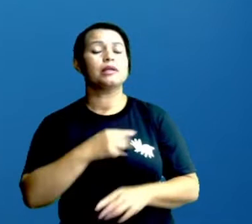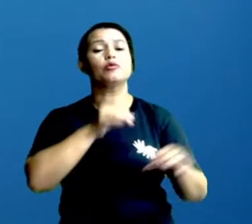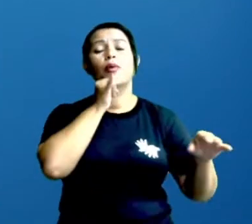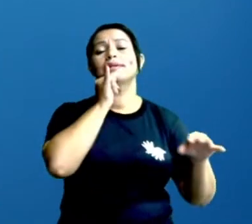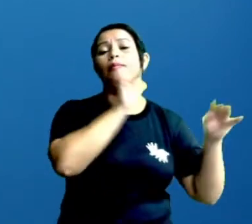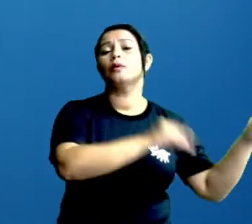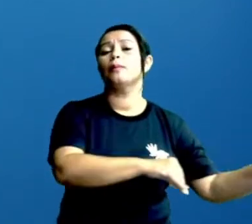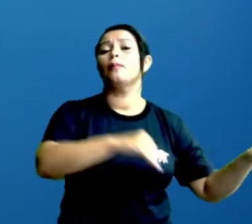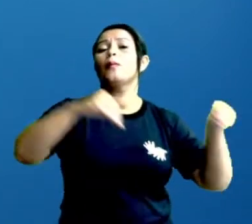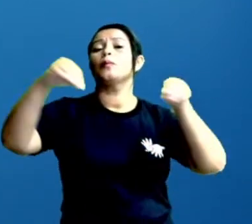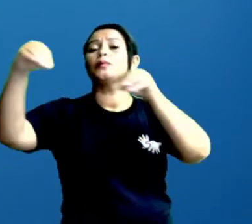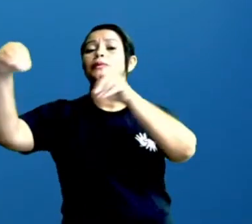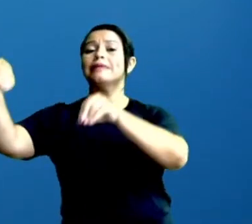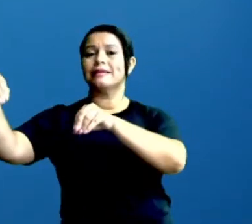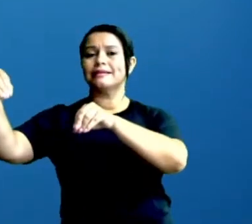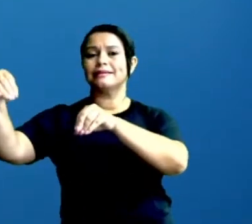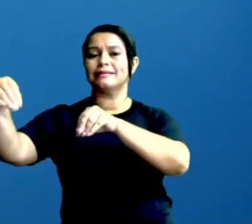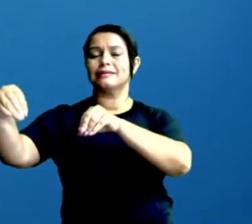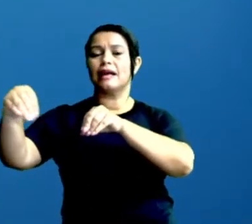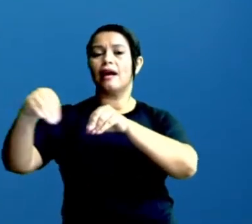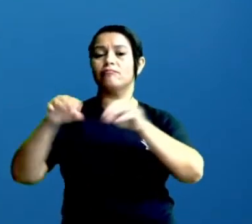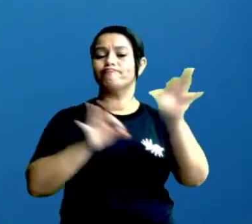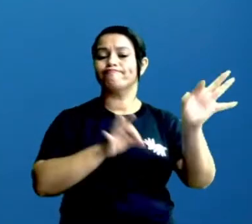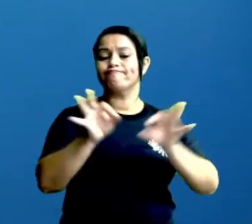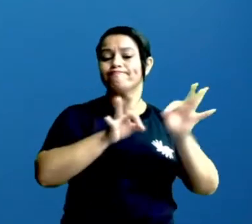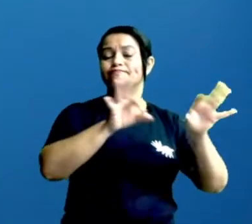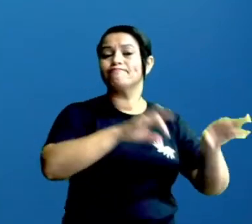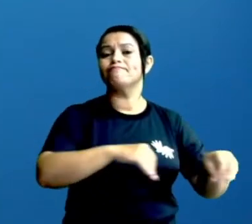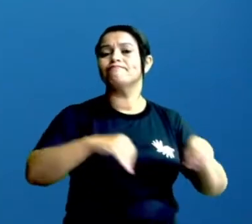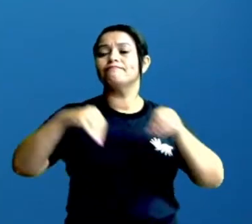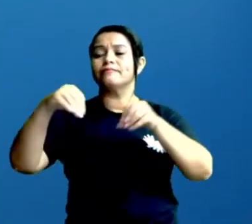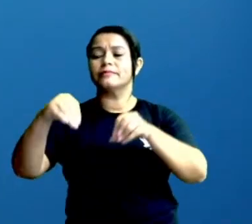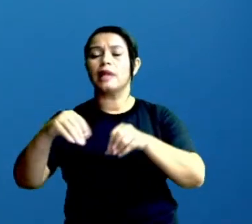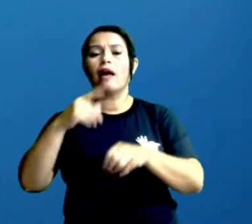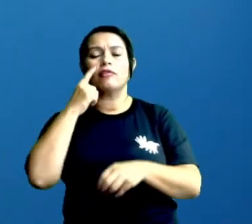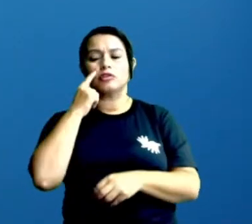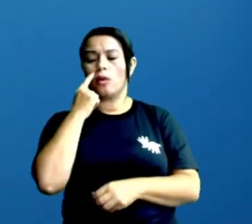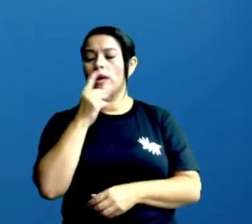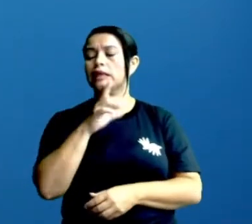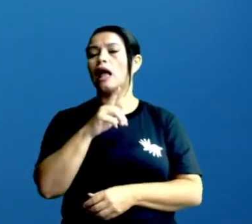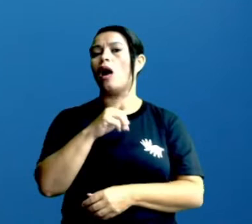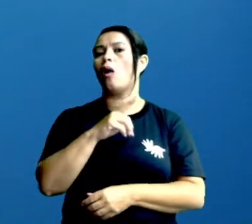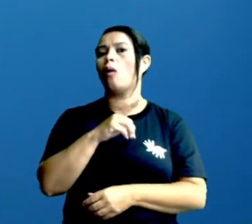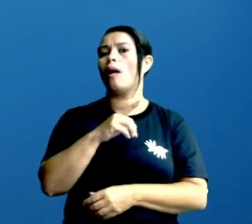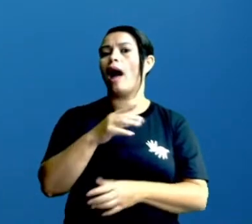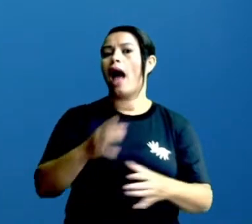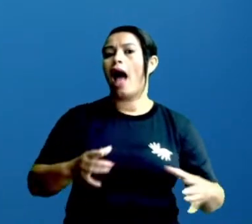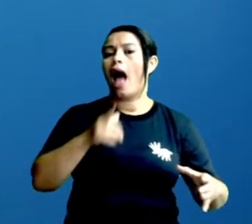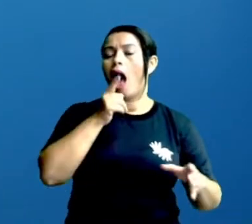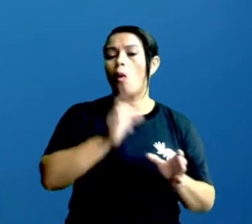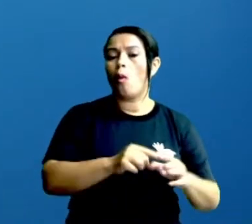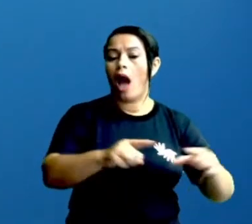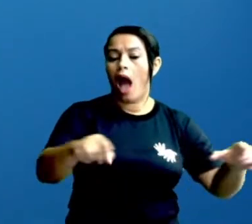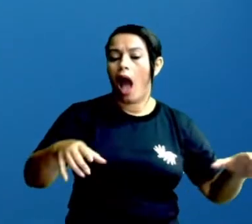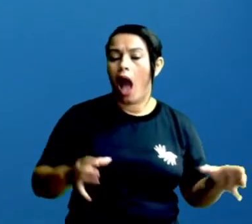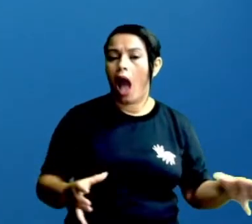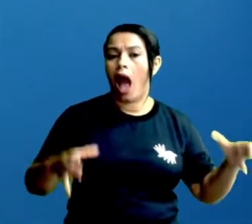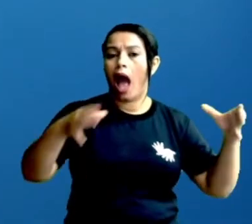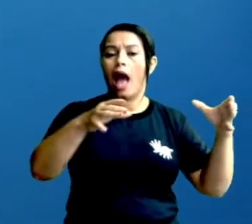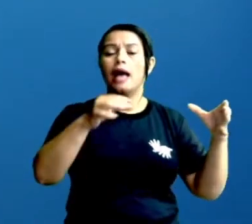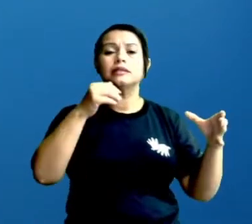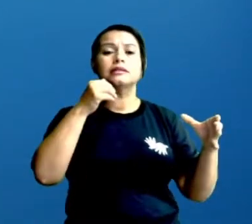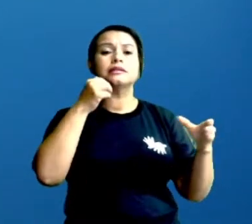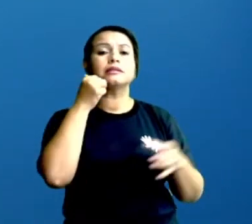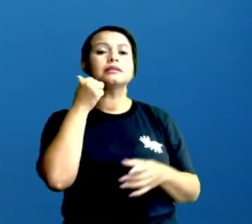mudança, né? Vamos se mudar. Então, pega aquela caixa e vai colocar. Aí a mãe, às vezes, assim, ó, menino, pega